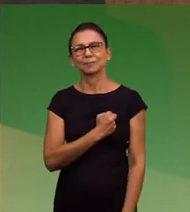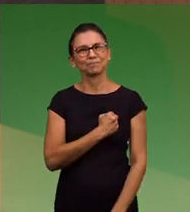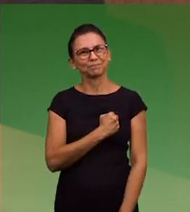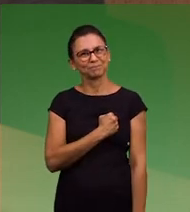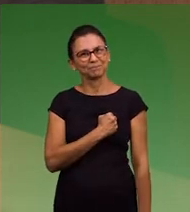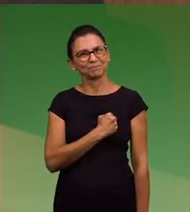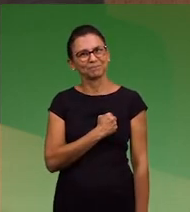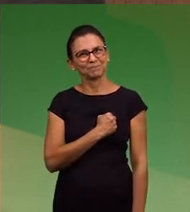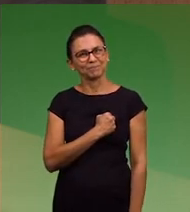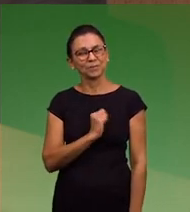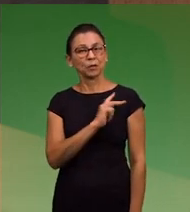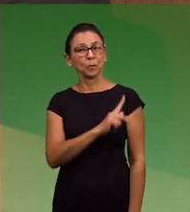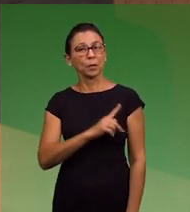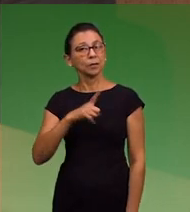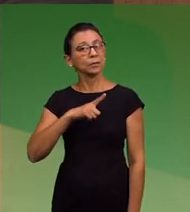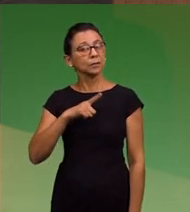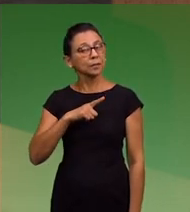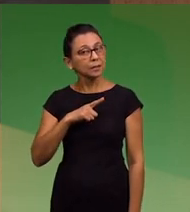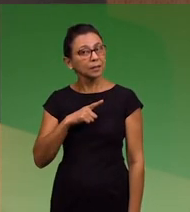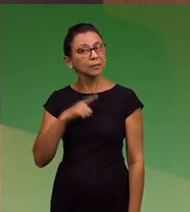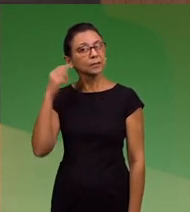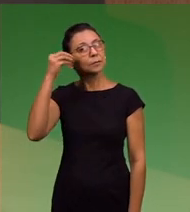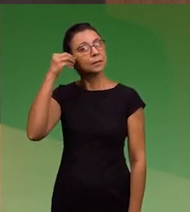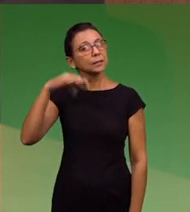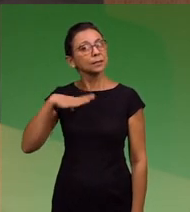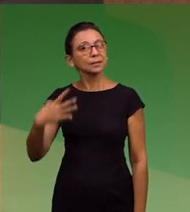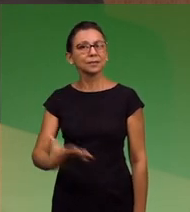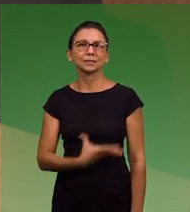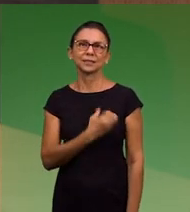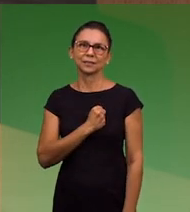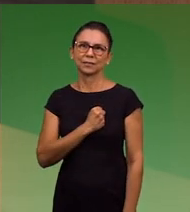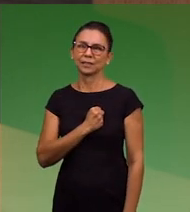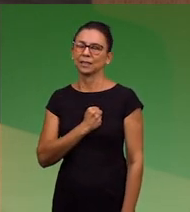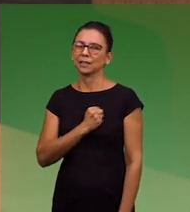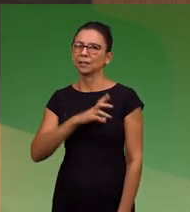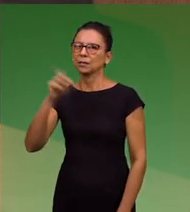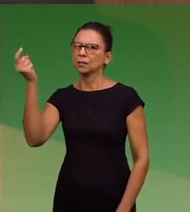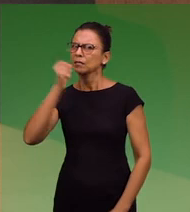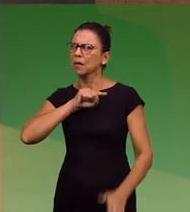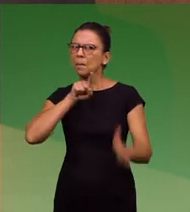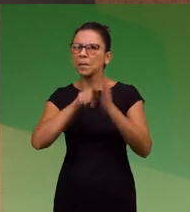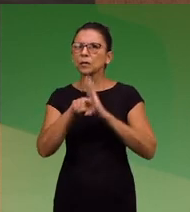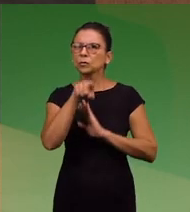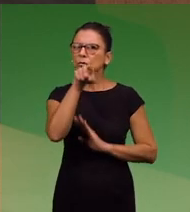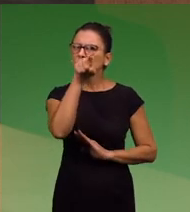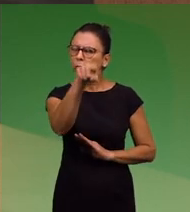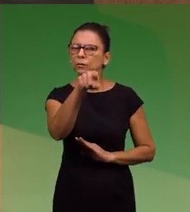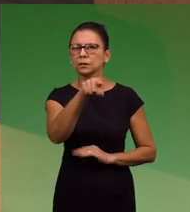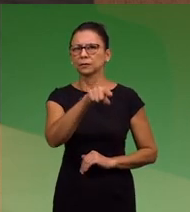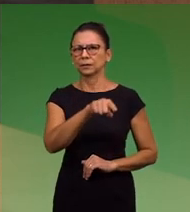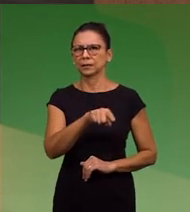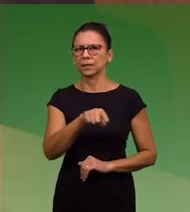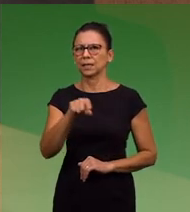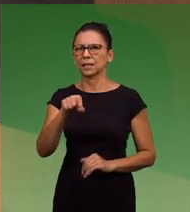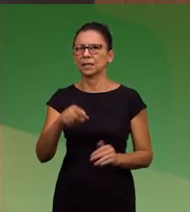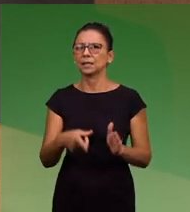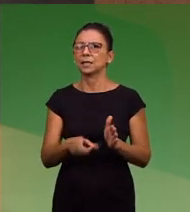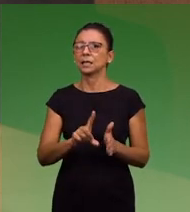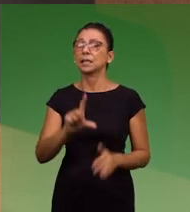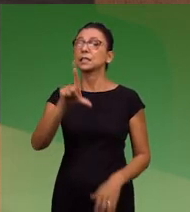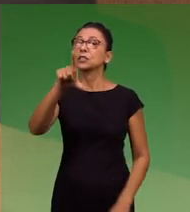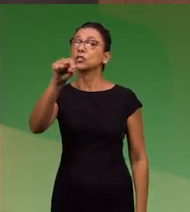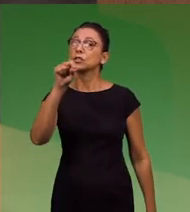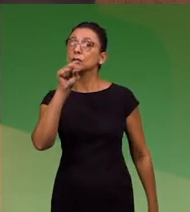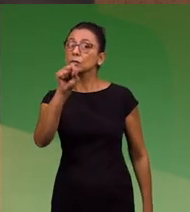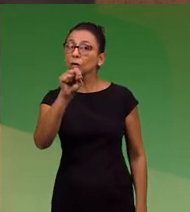Então, a eleição, Deus não nos consulta antes, Ele nos elege. Ele vai propiciar um momento para que a gente tenha experiência e entenda